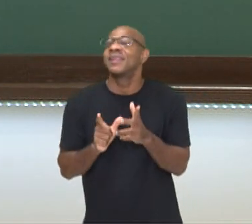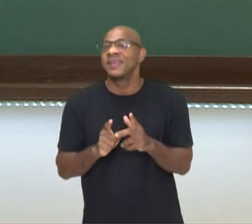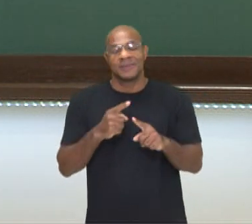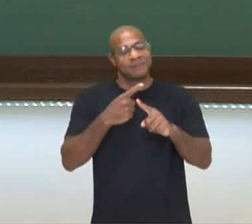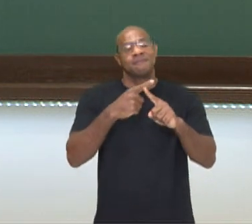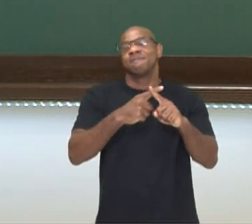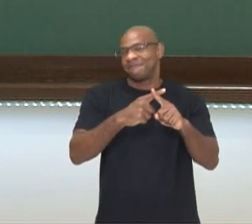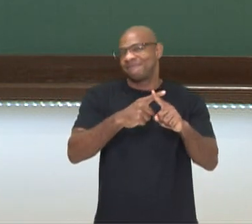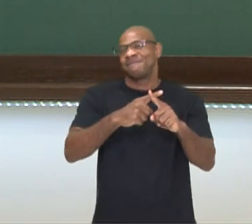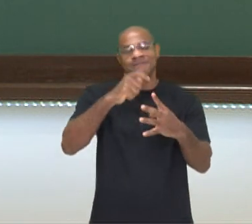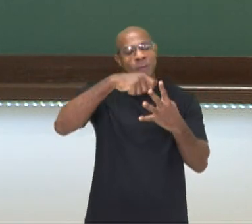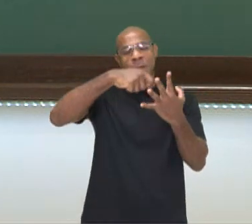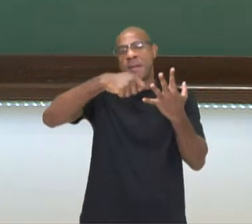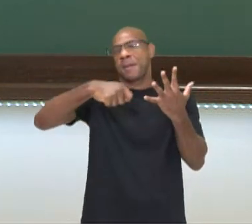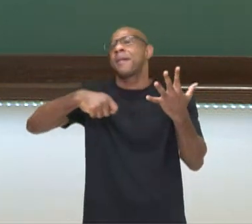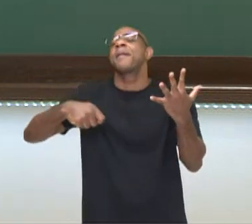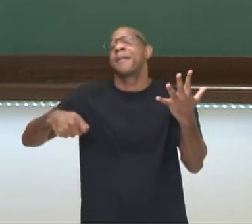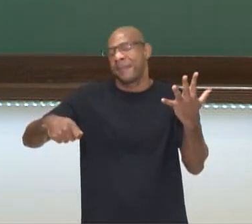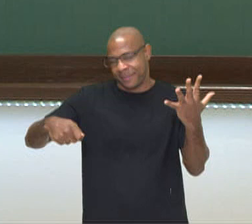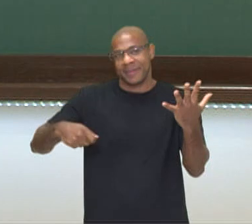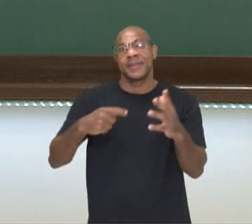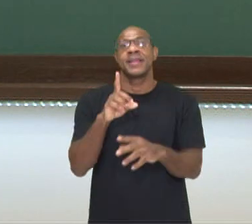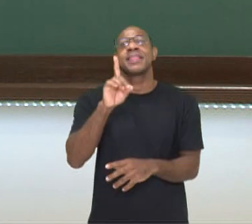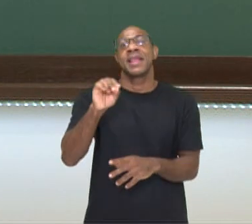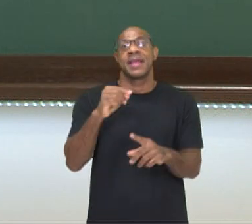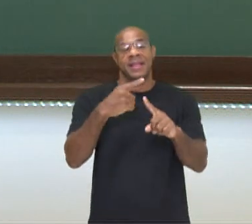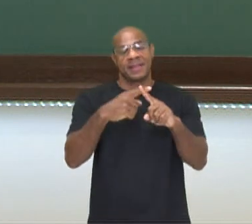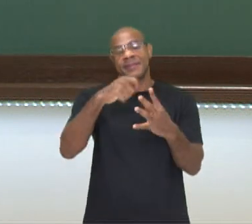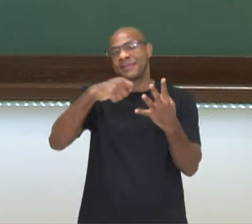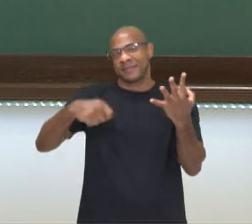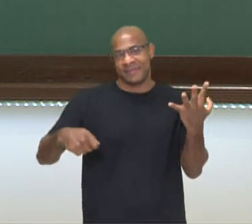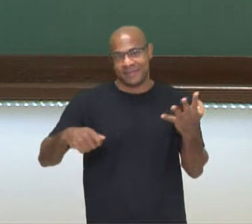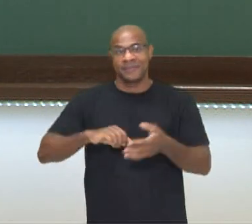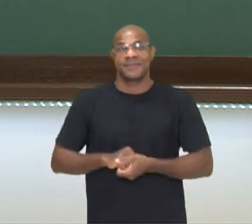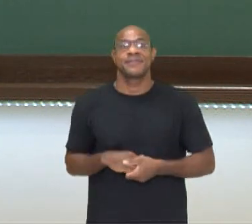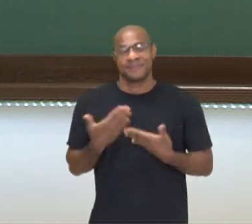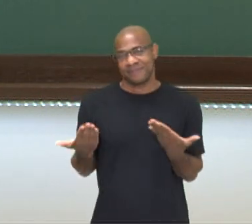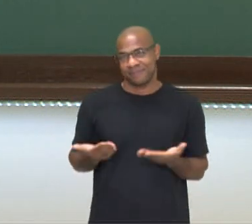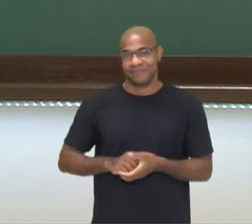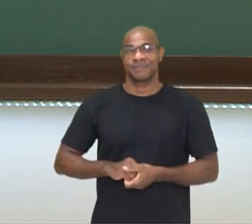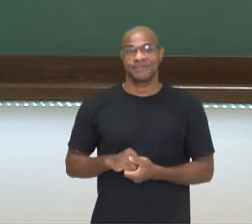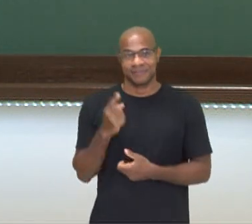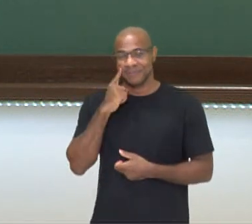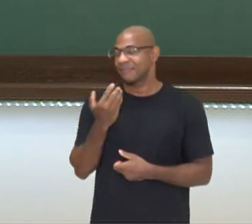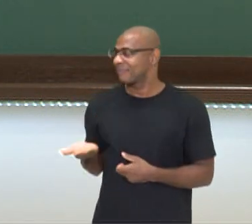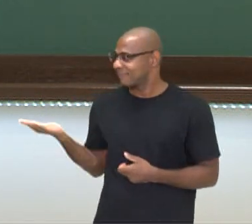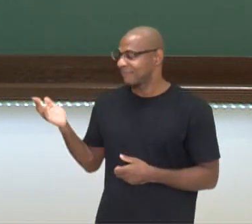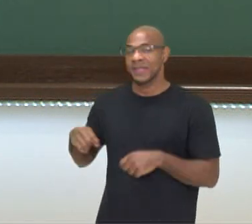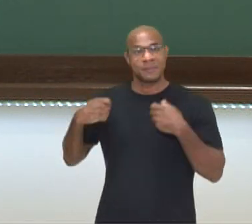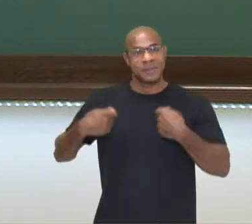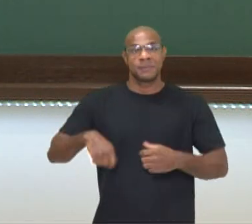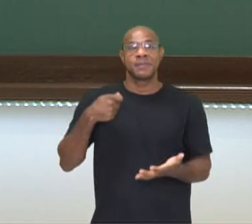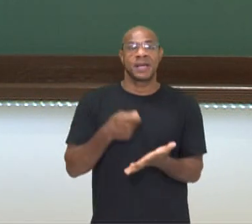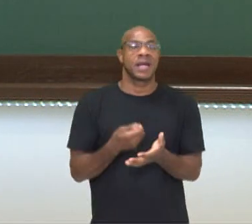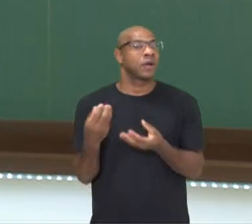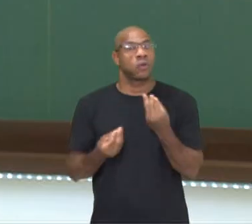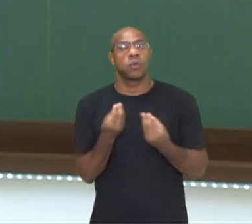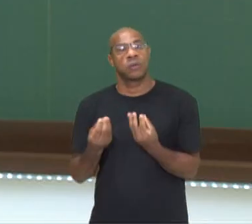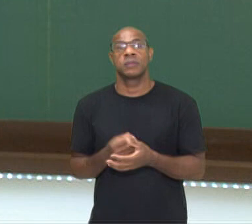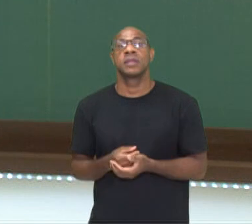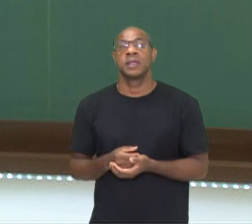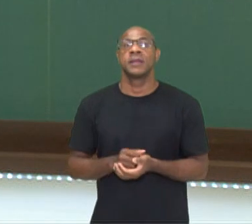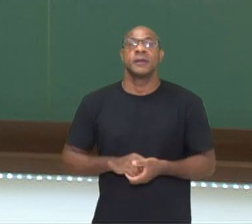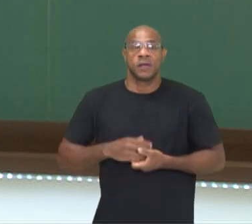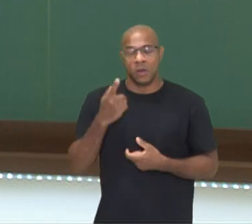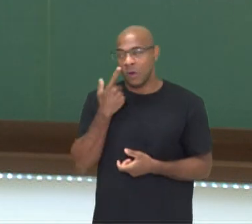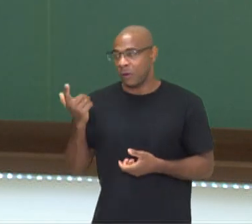taxa de 2,5% ao mês do valor que é a diferença entre o que ela precisa pagar e quanto ela já tem,